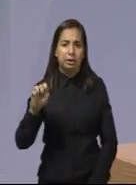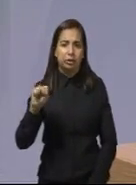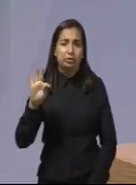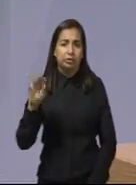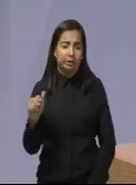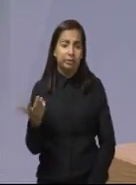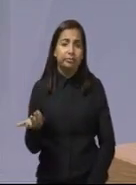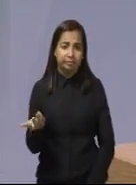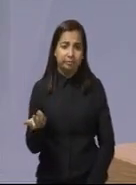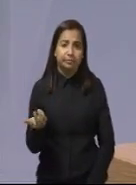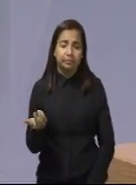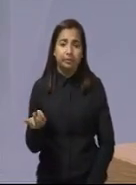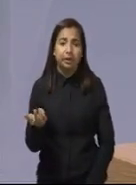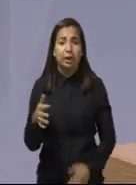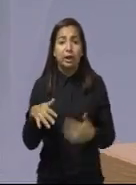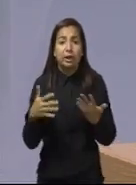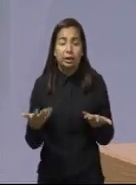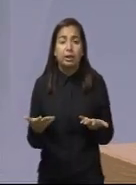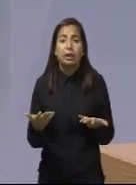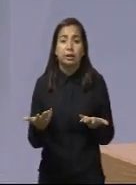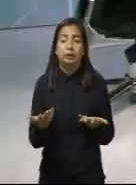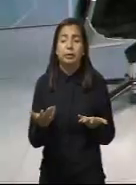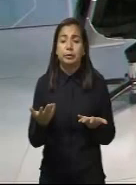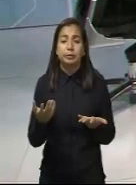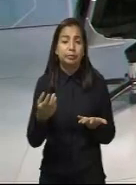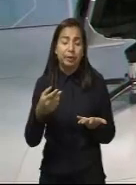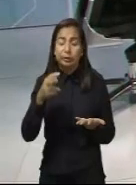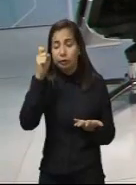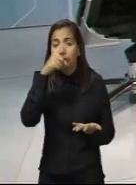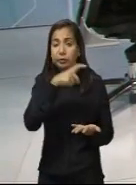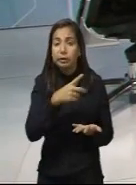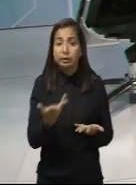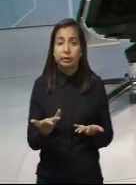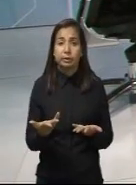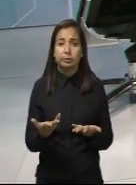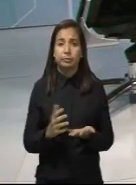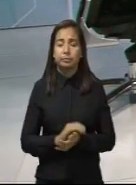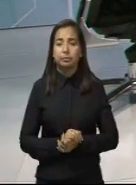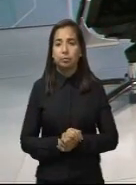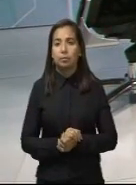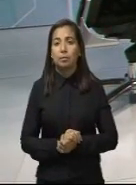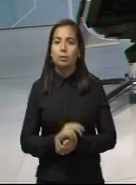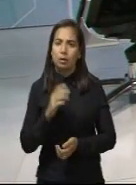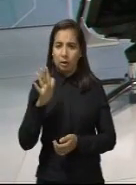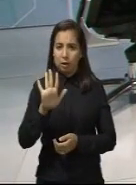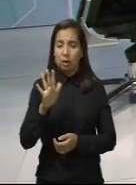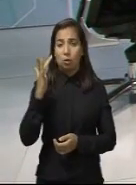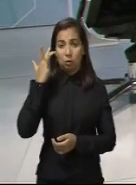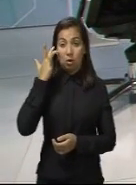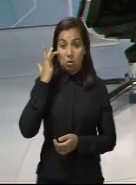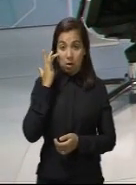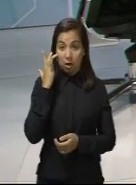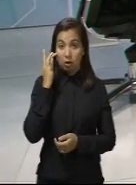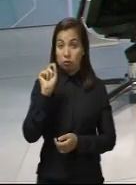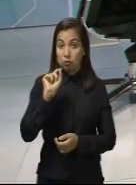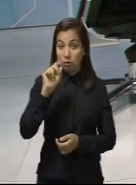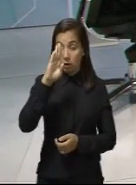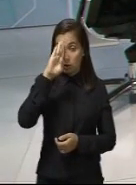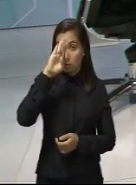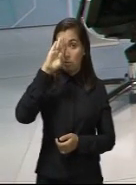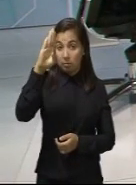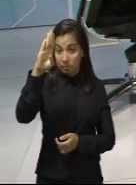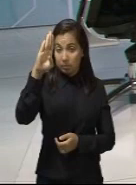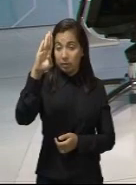república. Quer dizer, é uma reles pública, não é república. Mas eu acho que a questão fundamental que é